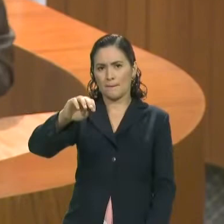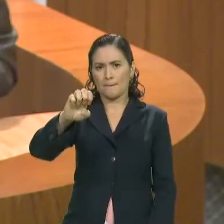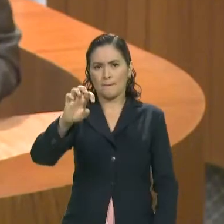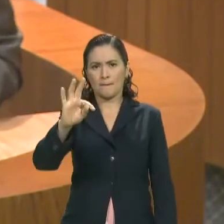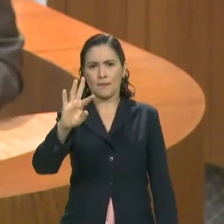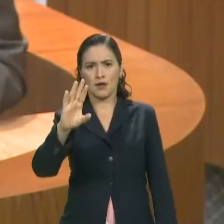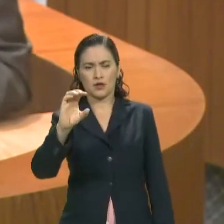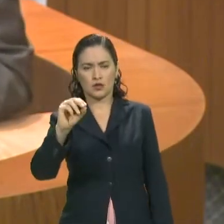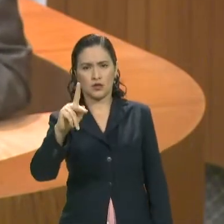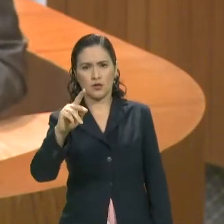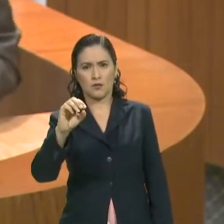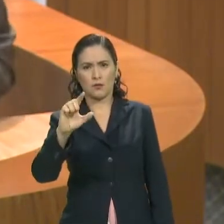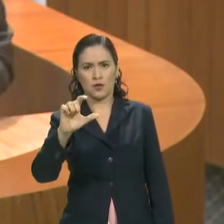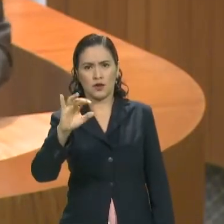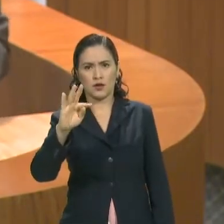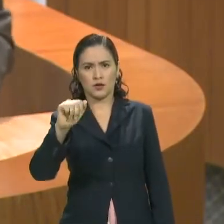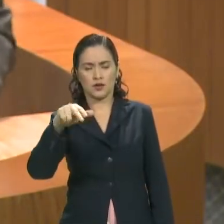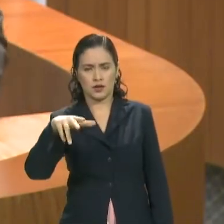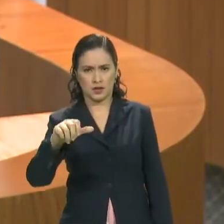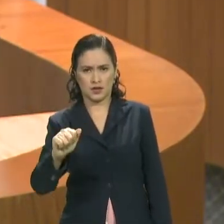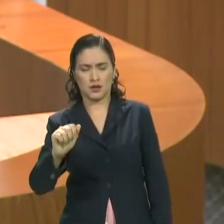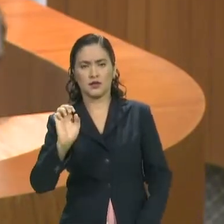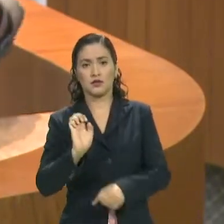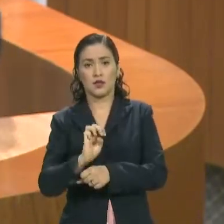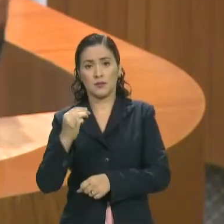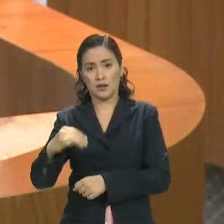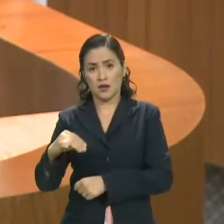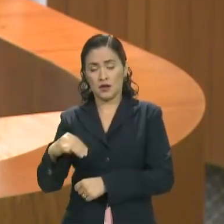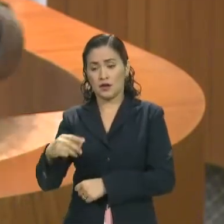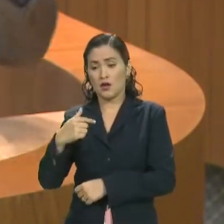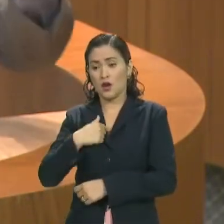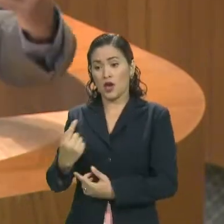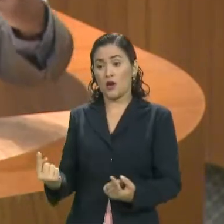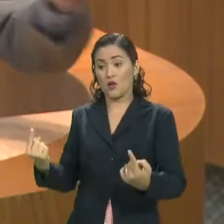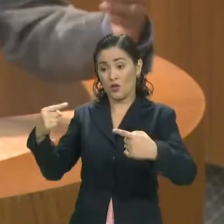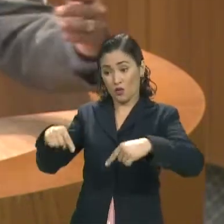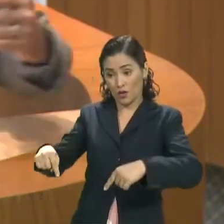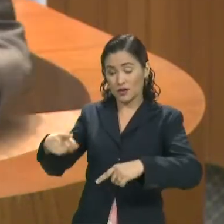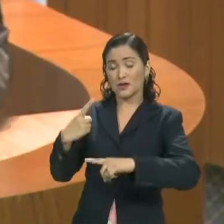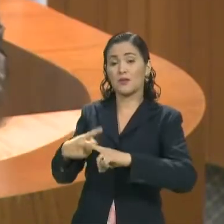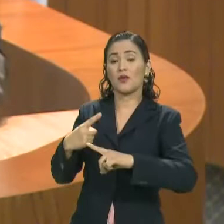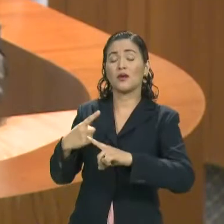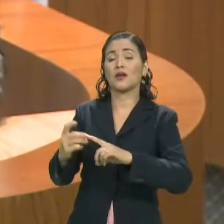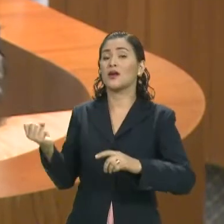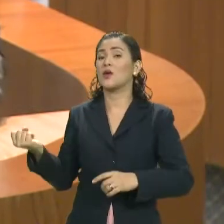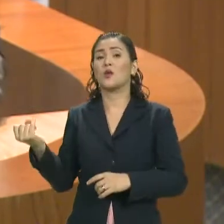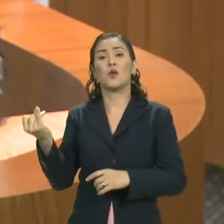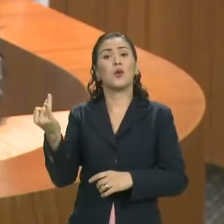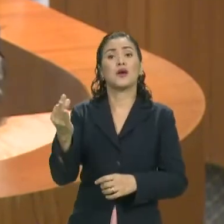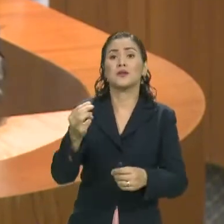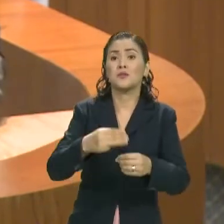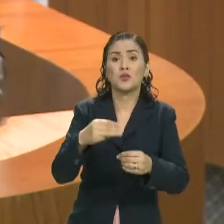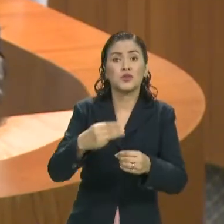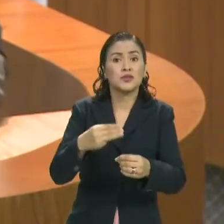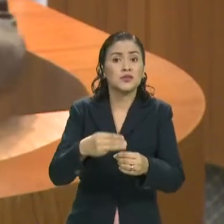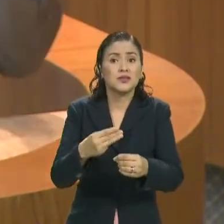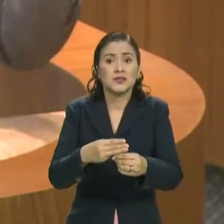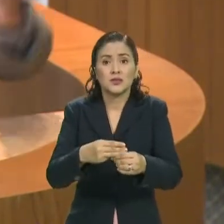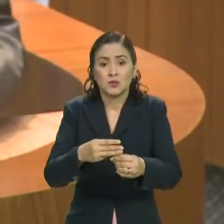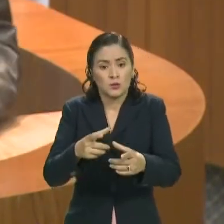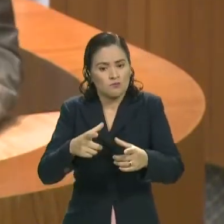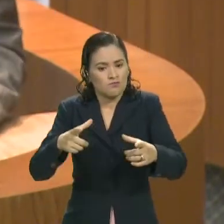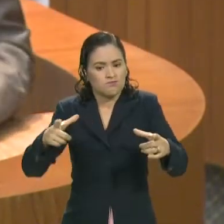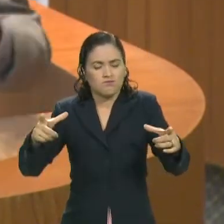coloquei contra pela quantidade de municípios, e eu continuo sendo contra, porque entendi que a região